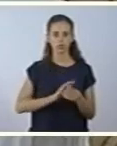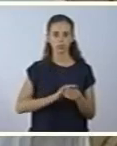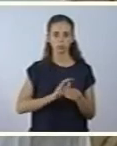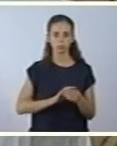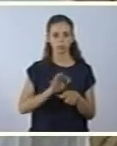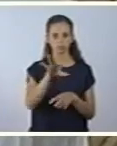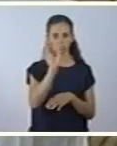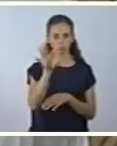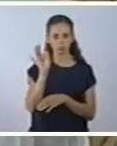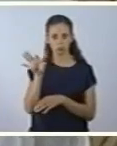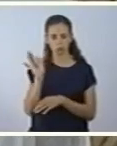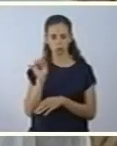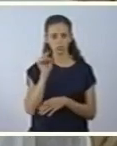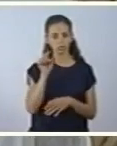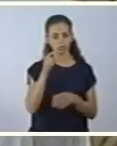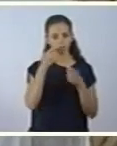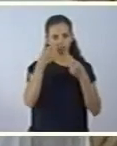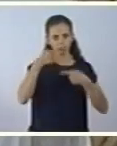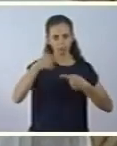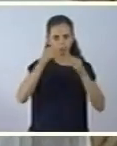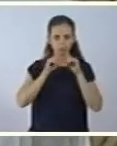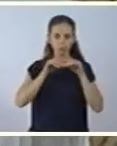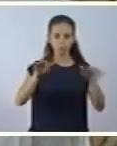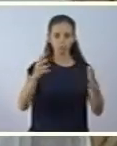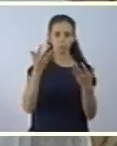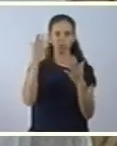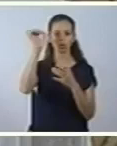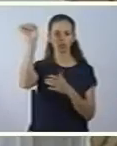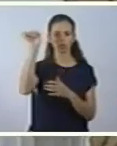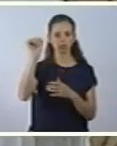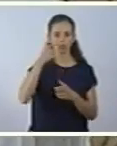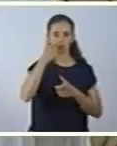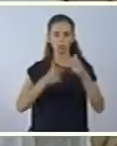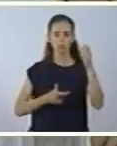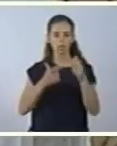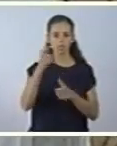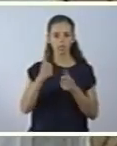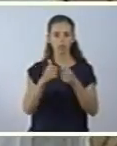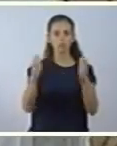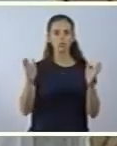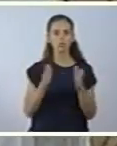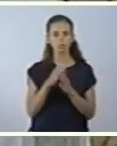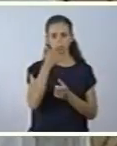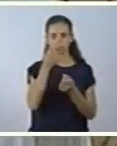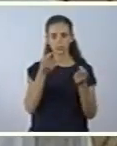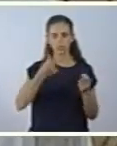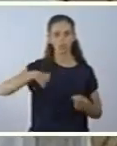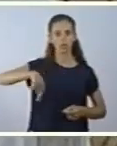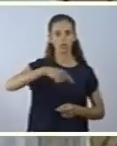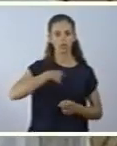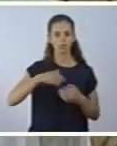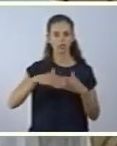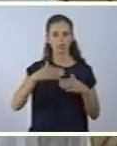testemunhas escolhidas, Ele manifestou a sua glória e na sua humanidade, em tudo semelhante à nossa,